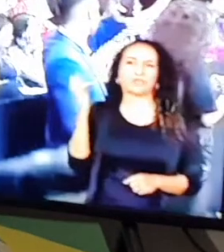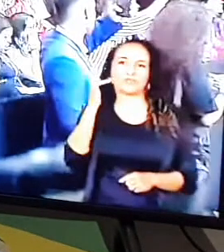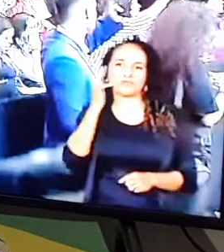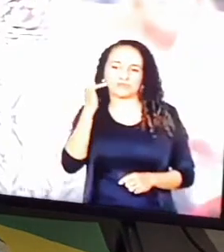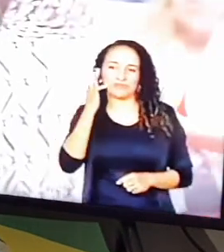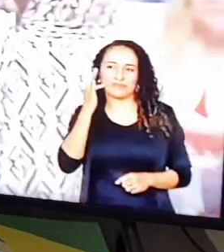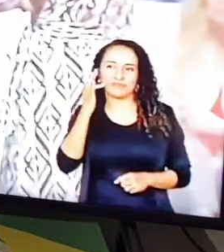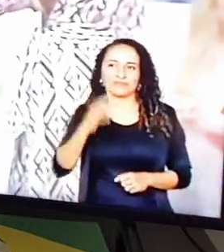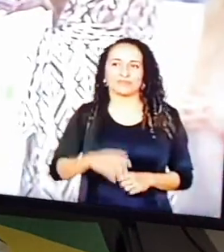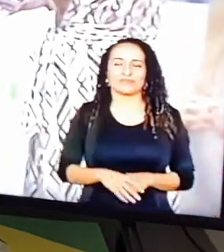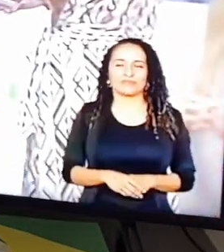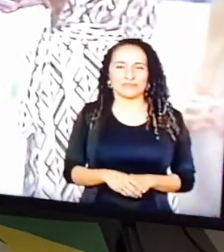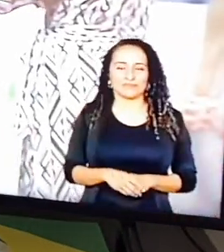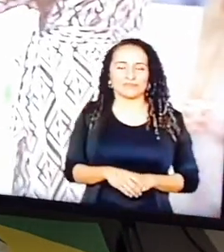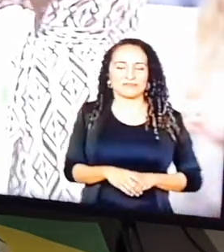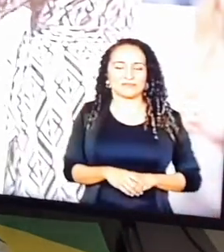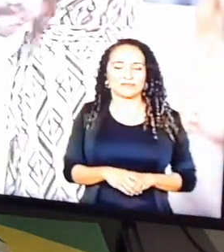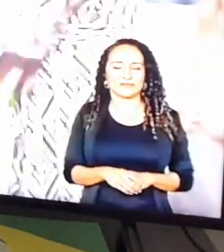aí.